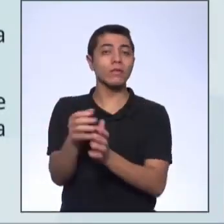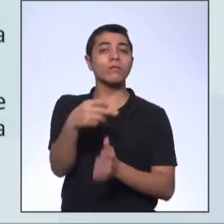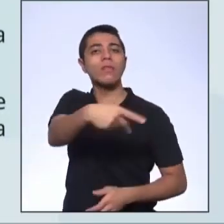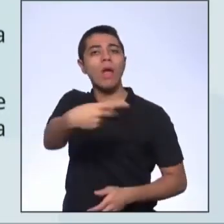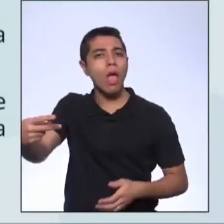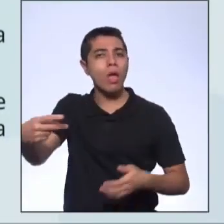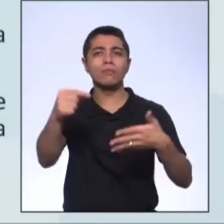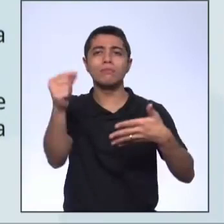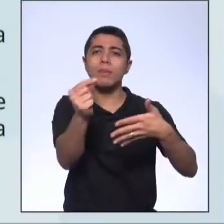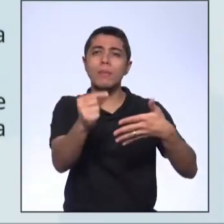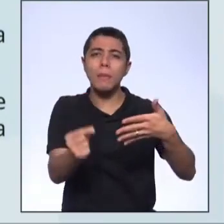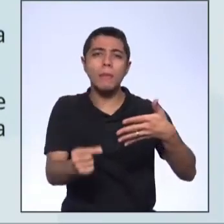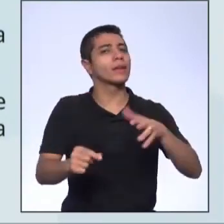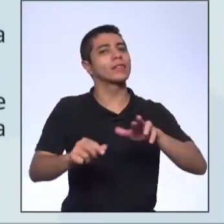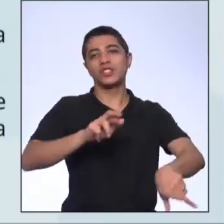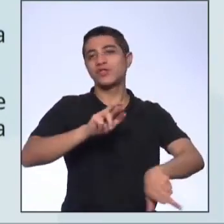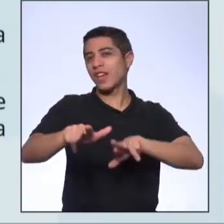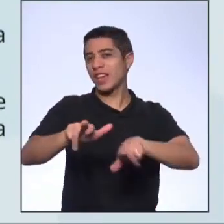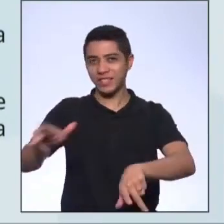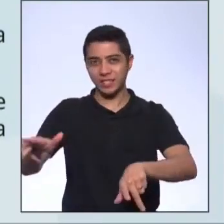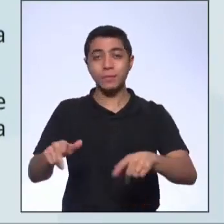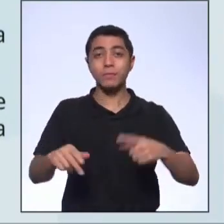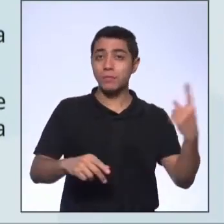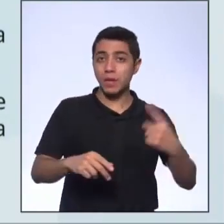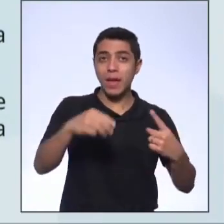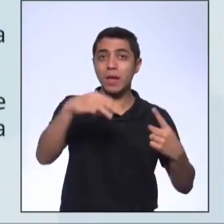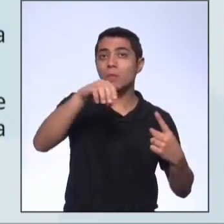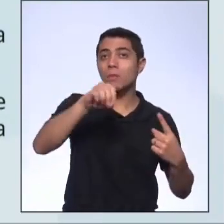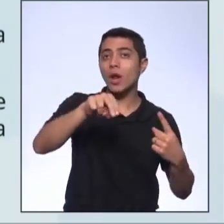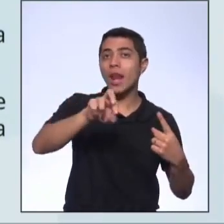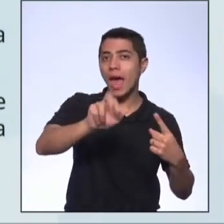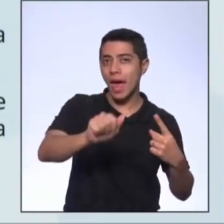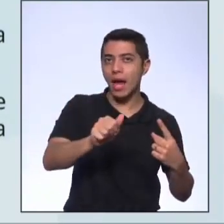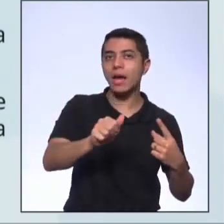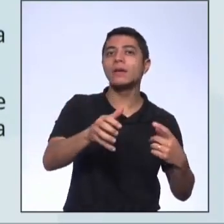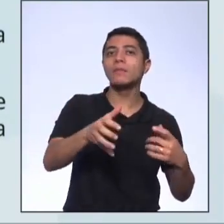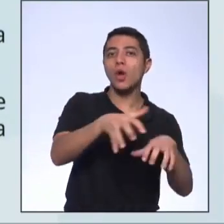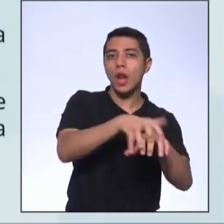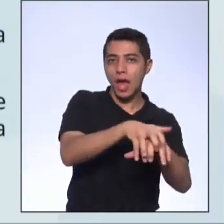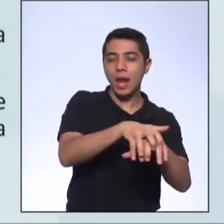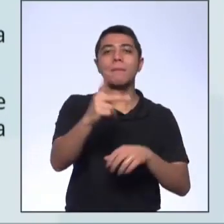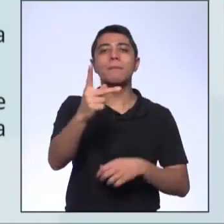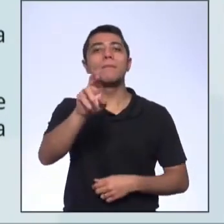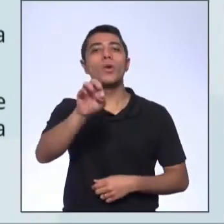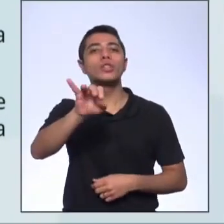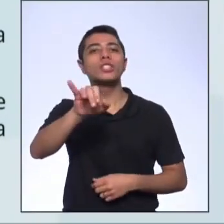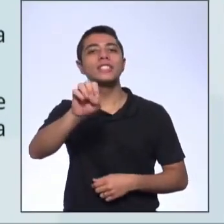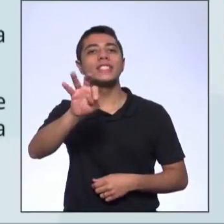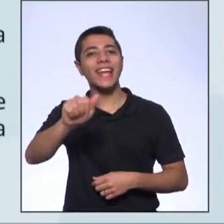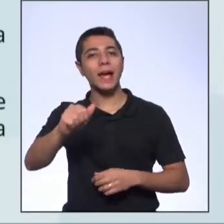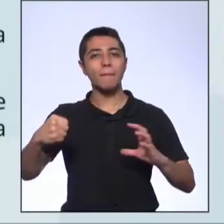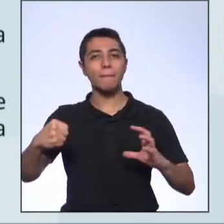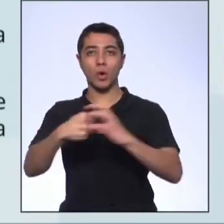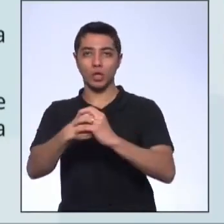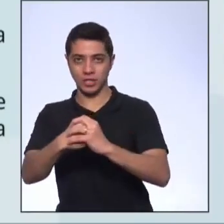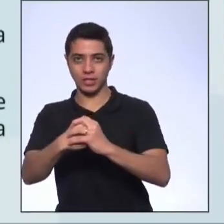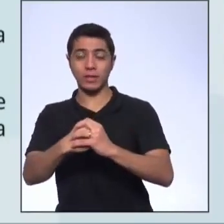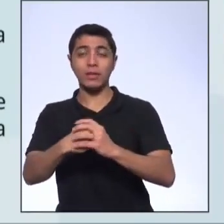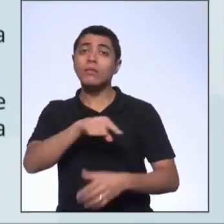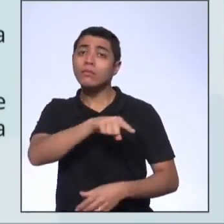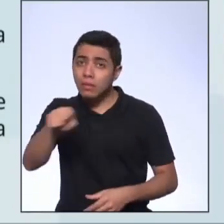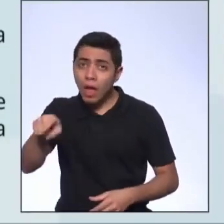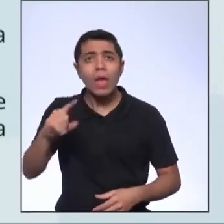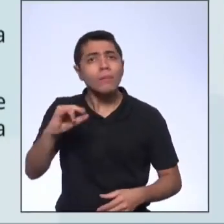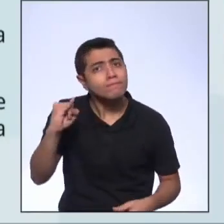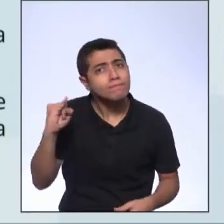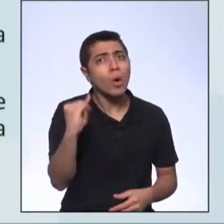distintivas, conhecer as características do reino monero e protista, entender a importância econômica e ecológica desses grupos, ok? Além